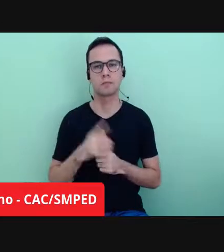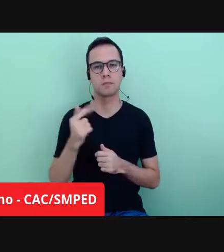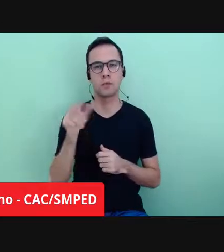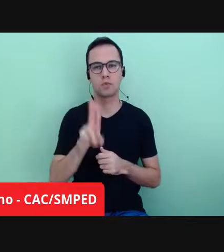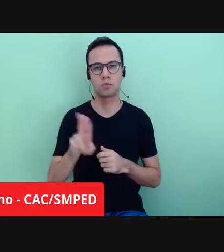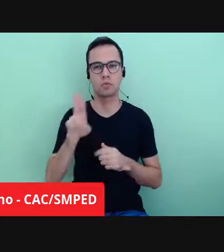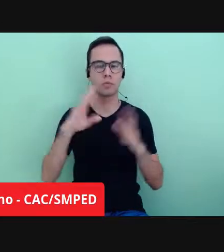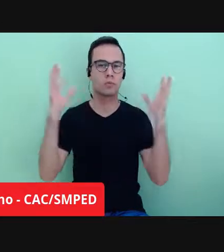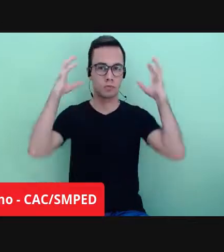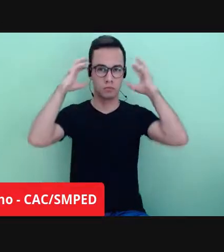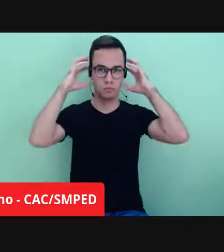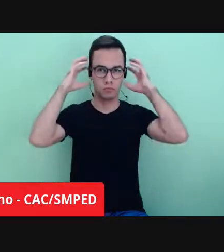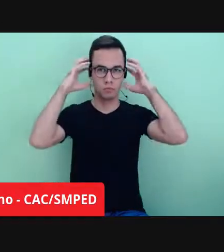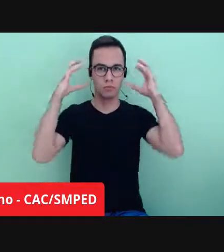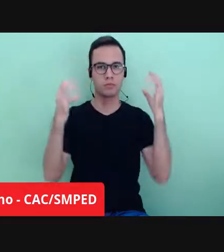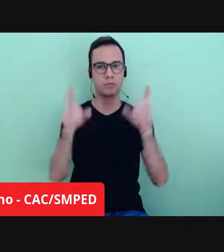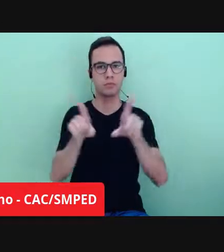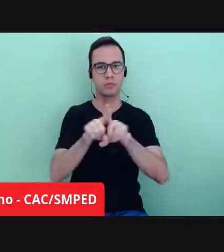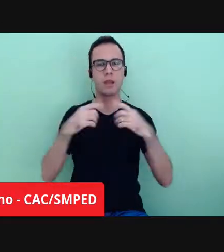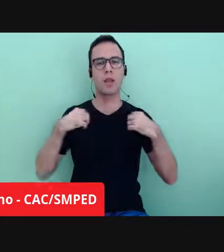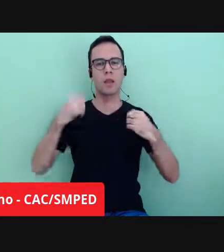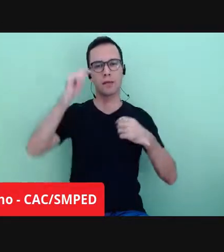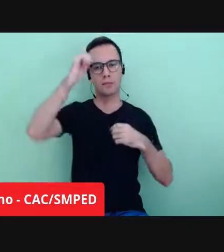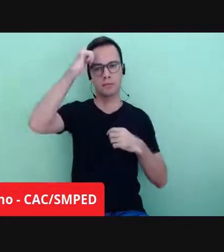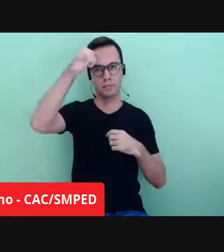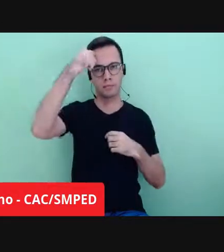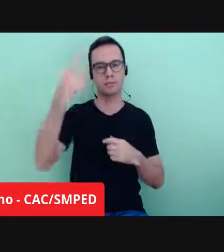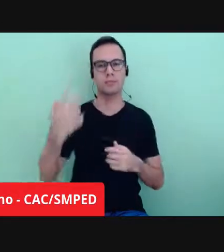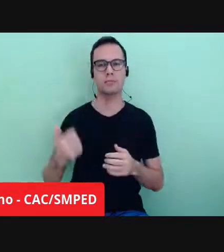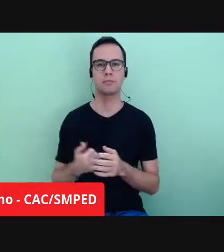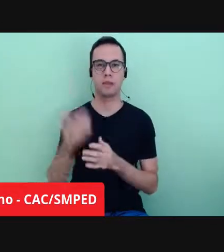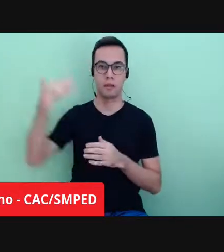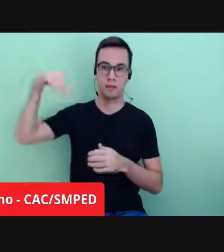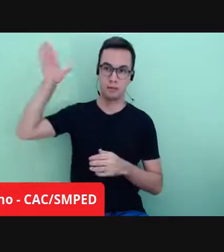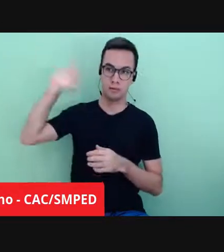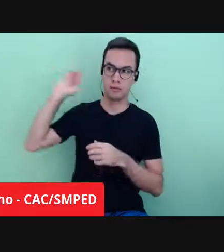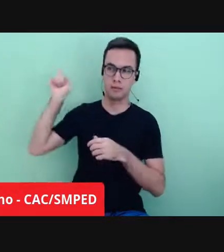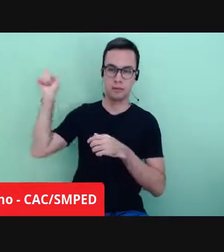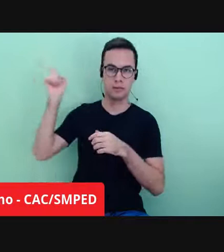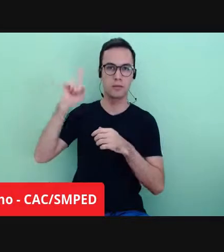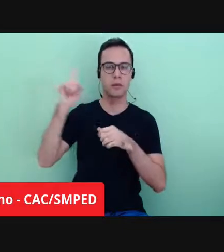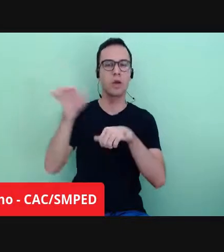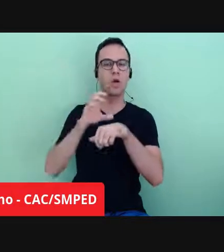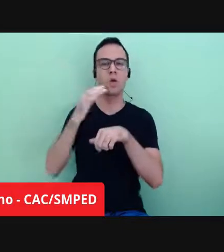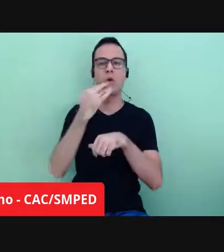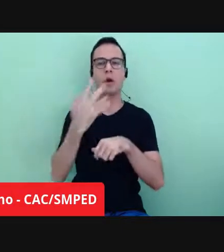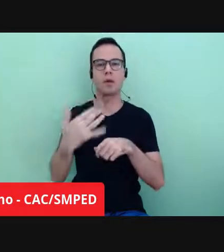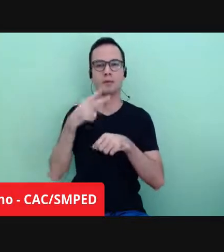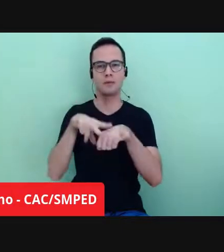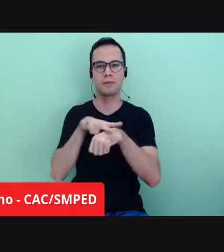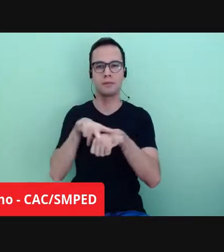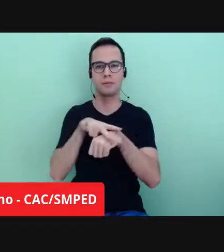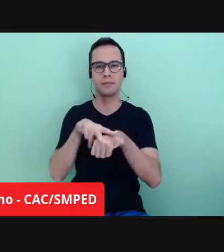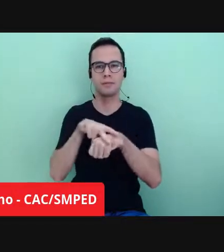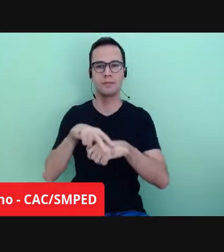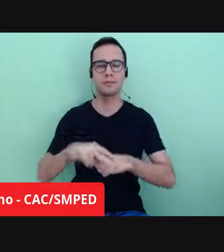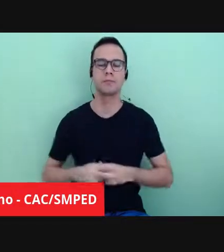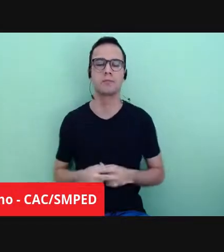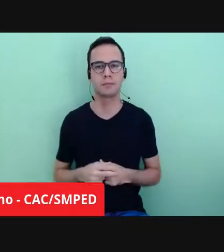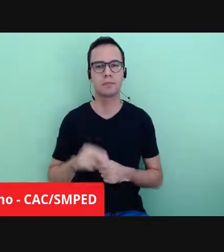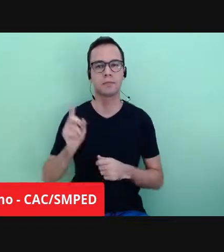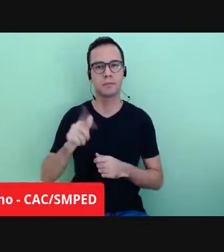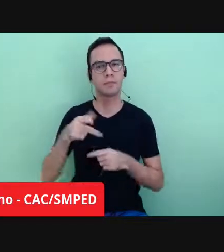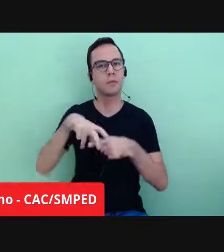usando um fone de ouvido e uma camiseta preta. Tem um fundo de atrás dele, né, verde, e ele